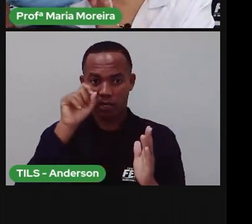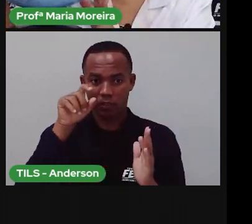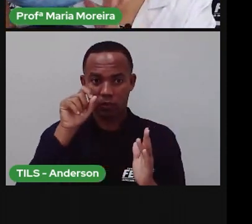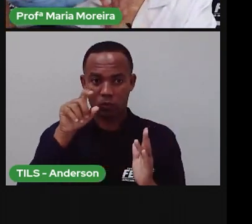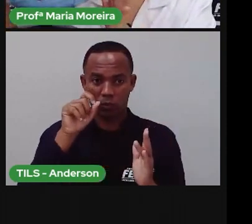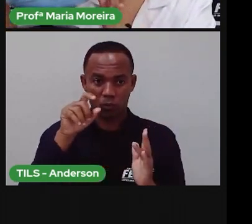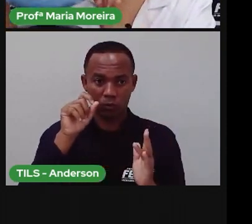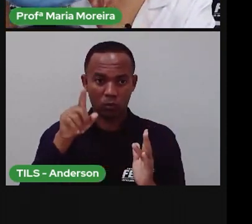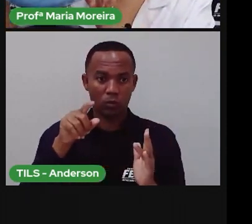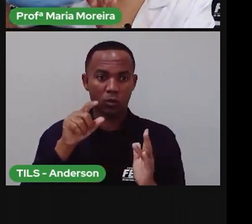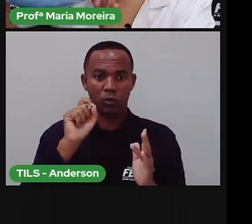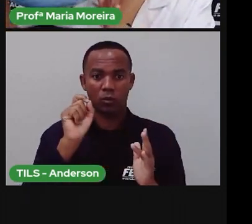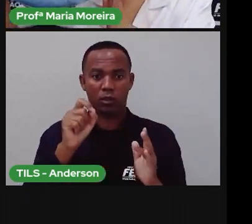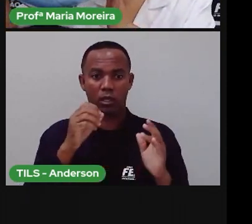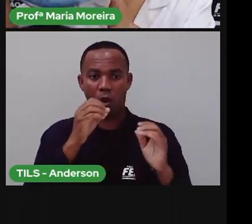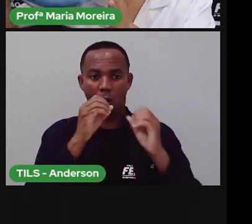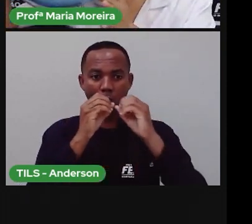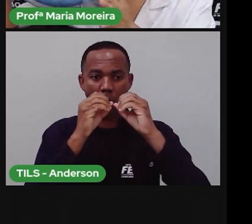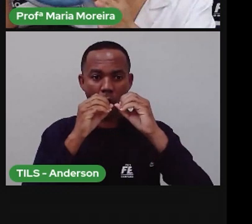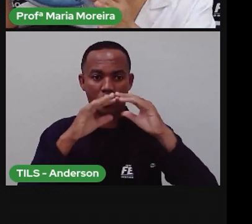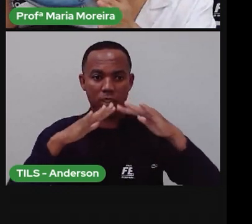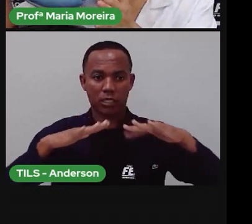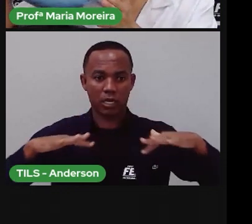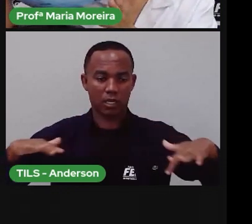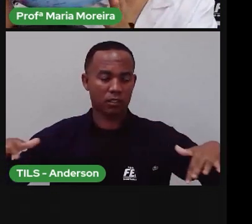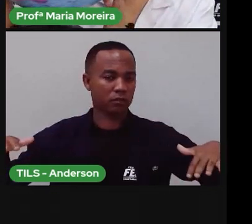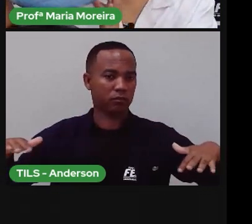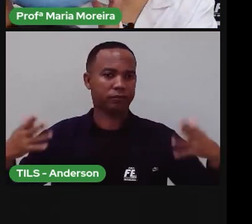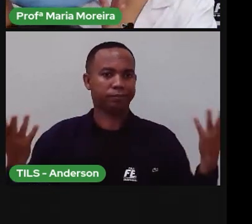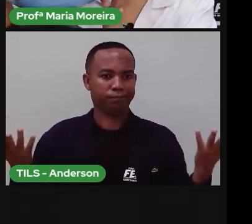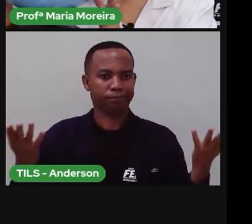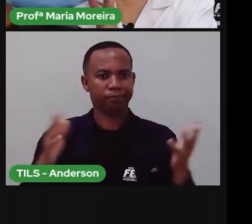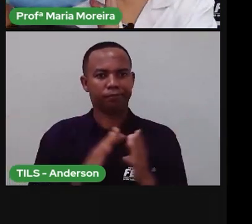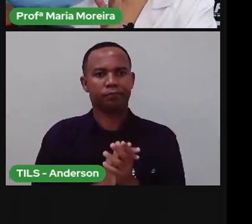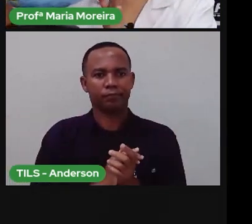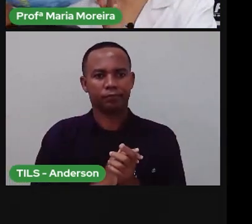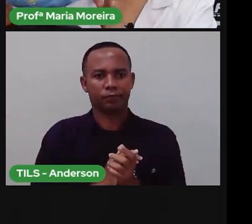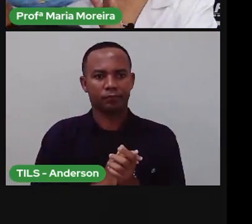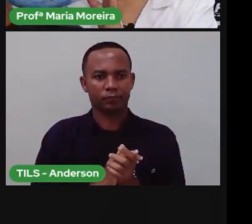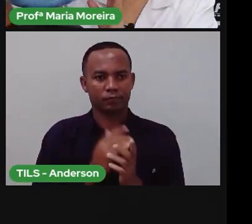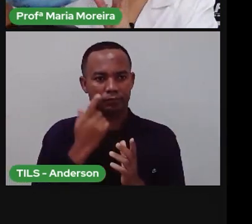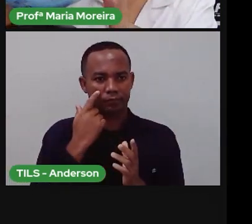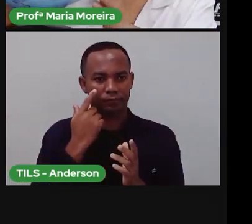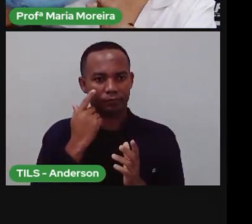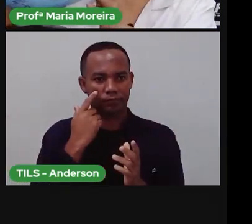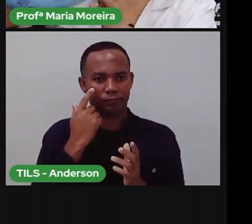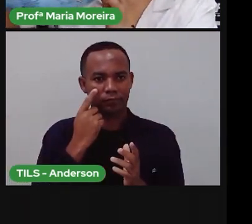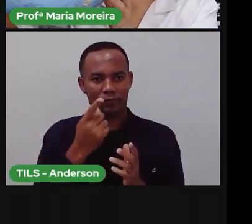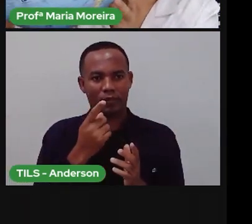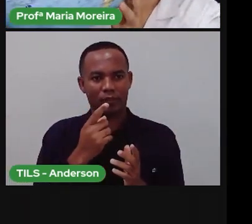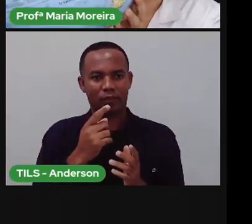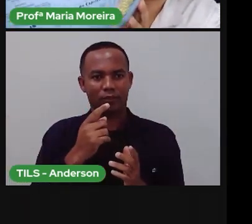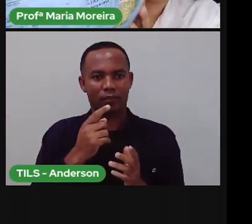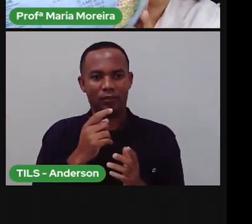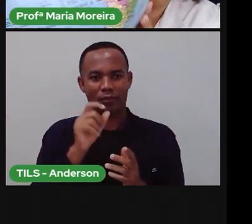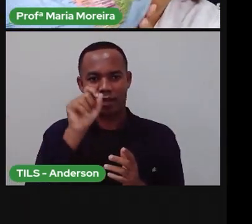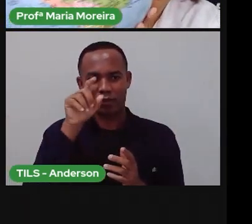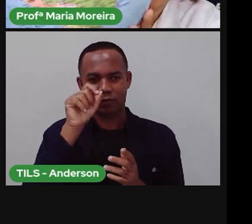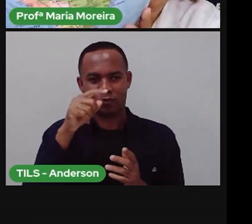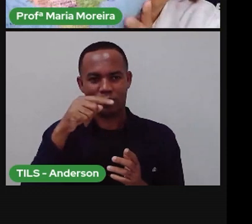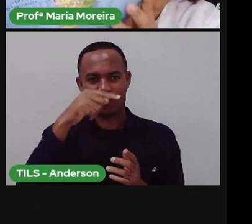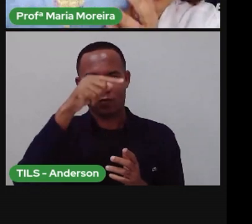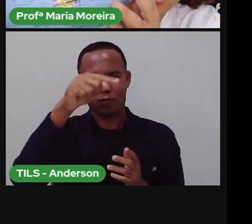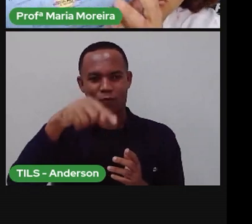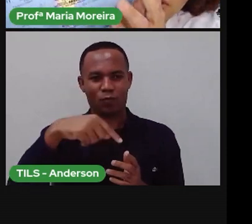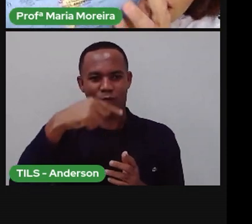o quê? Os oceanos. Olha só, tá vendo? Oceanos, ó. E aí, quando aqui no caso do, deixa eu